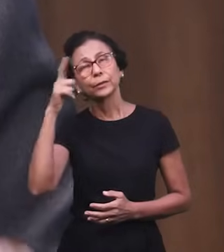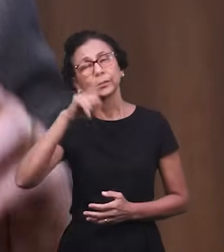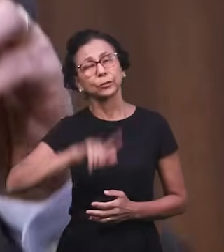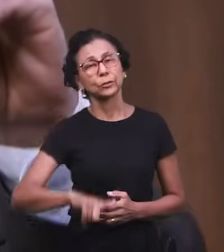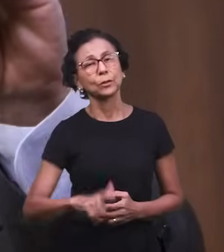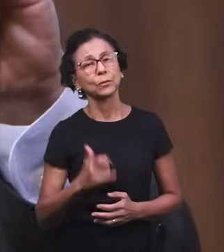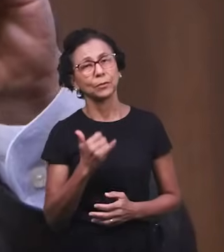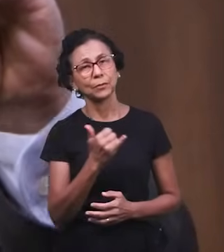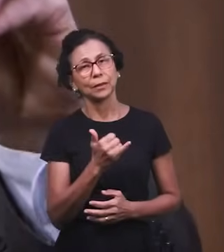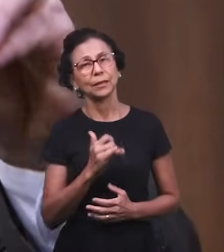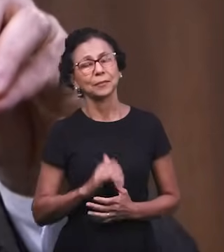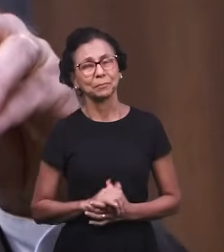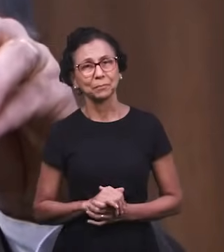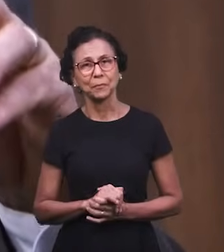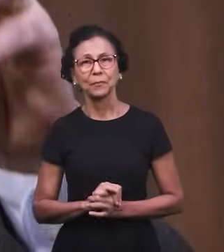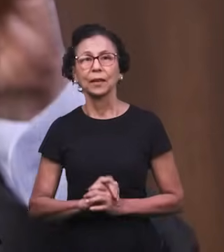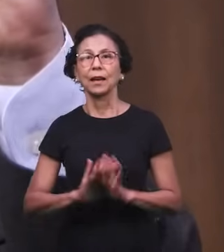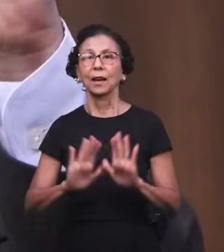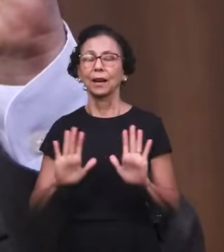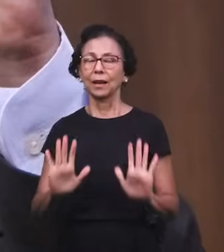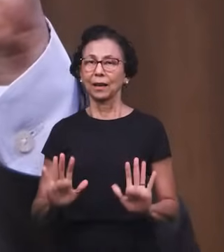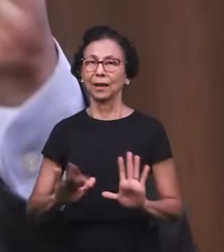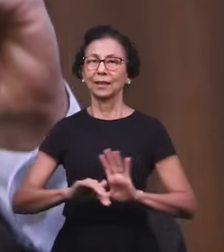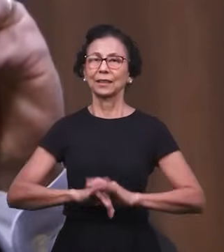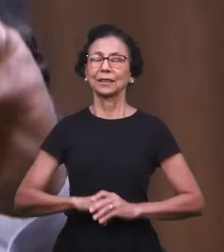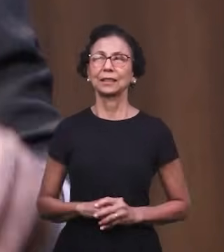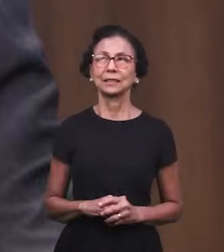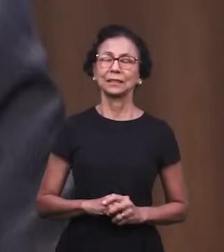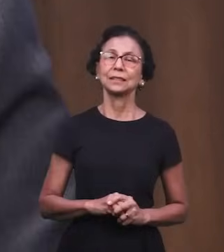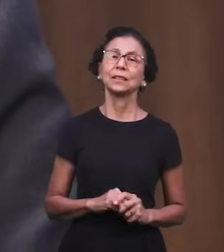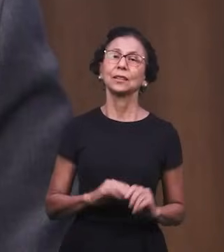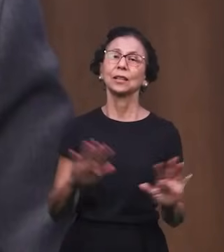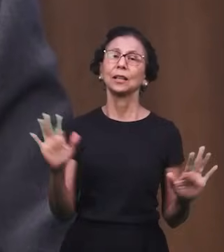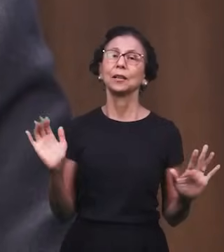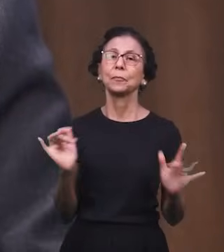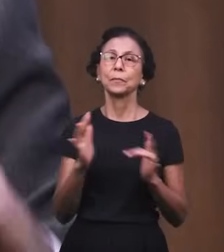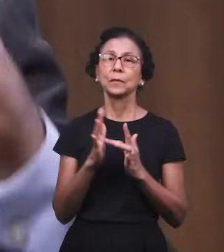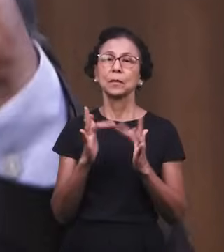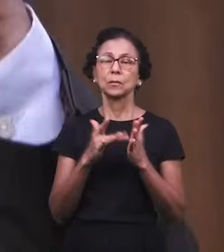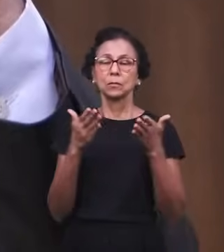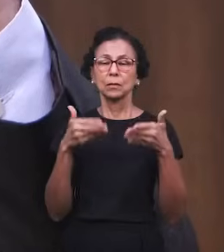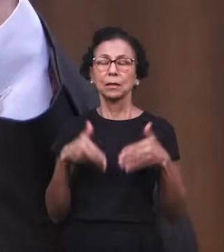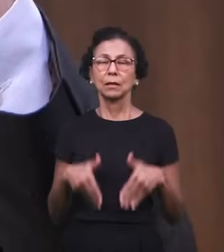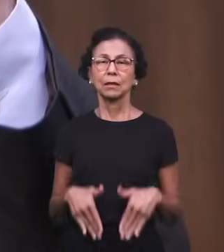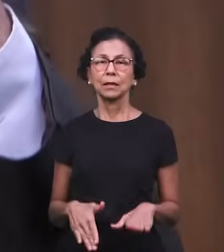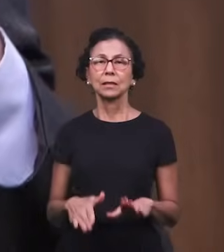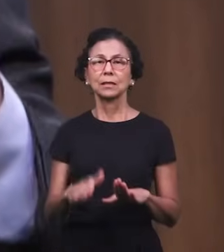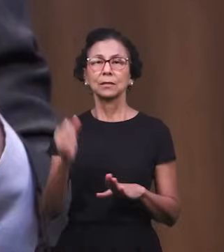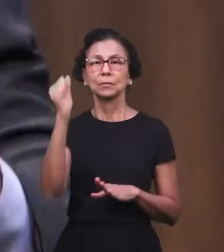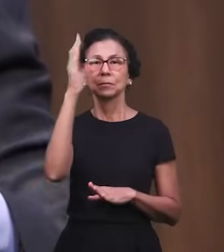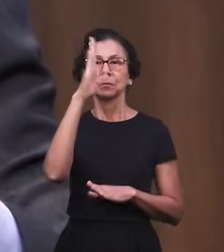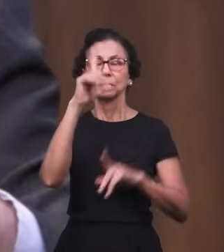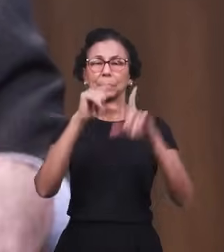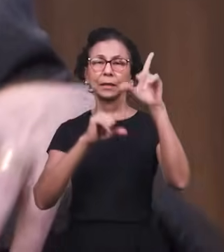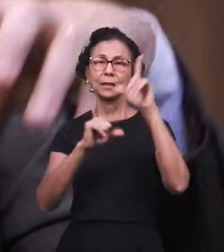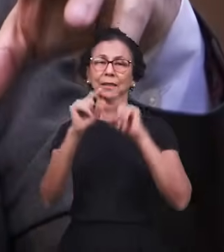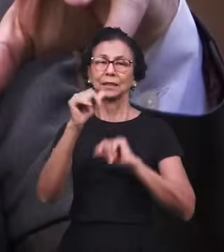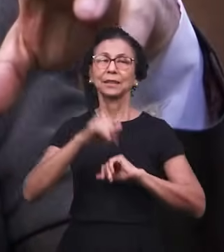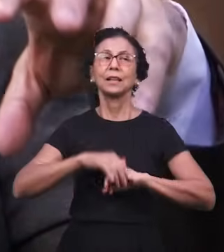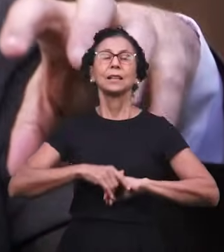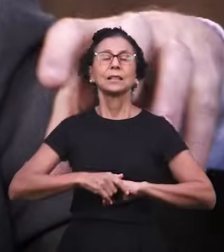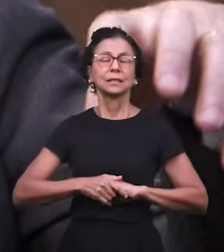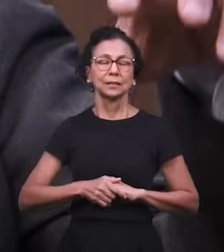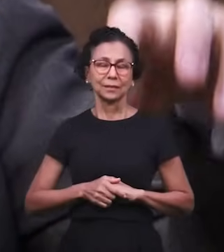Mas ele quer nascer na sua vida, ele quer nascer no seu coração, ele quer nascer para transformar a sua vida da